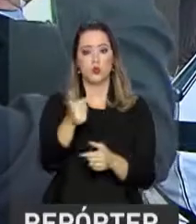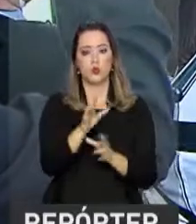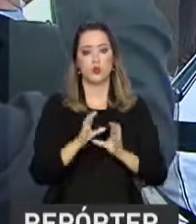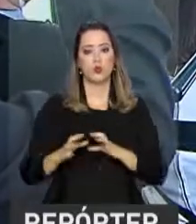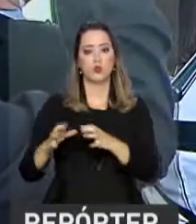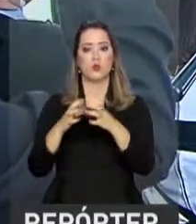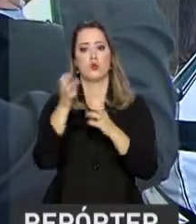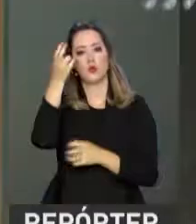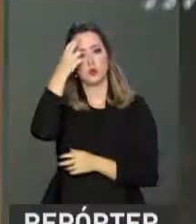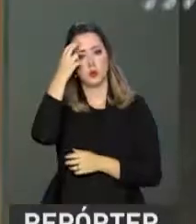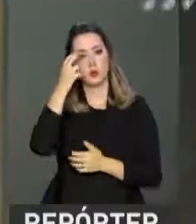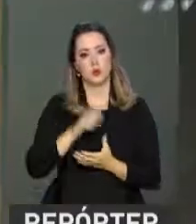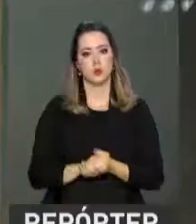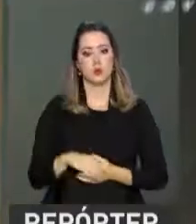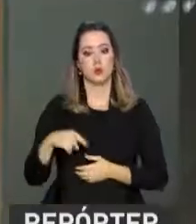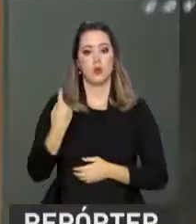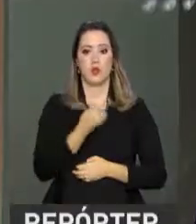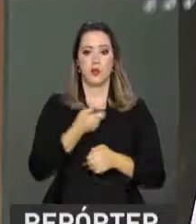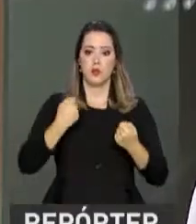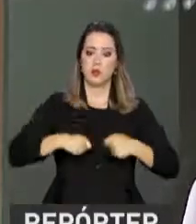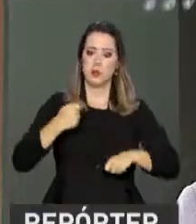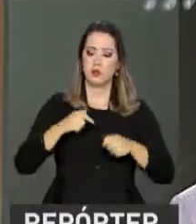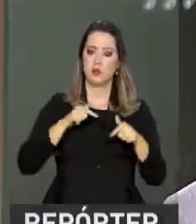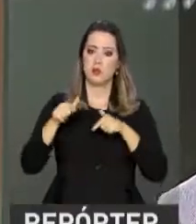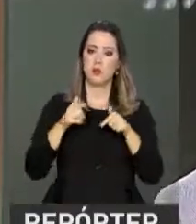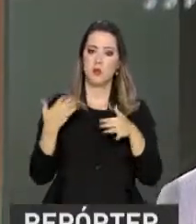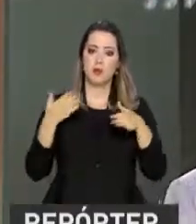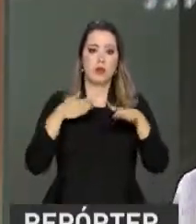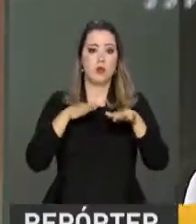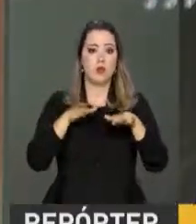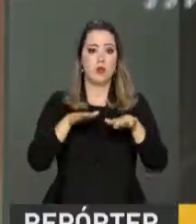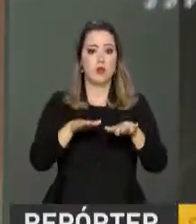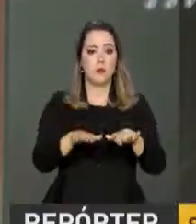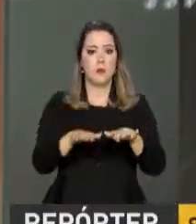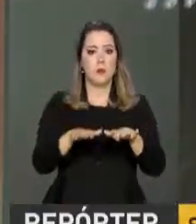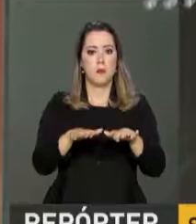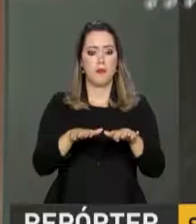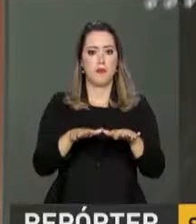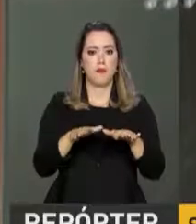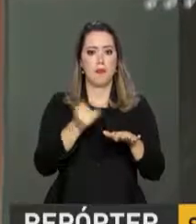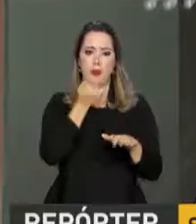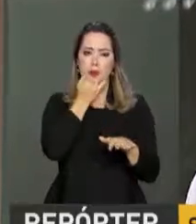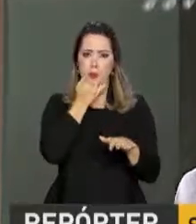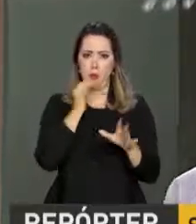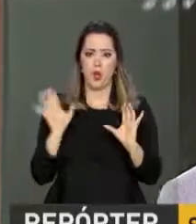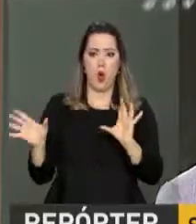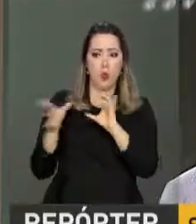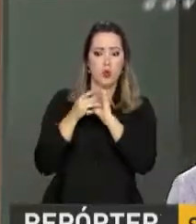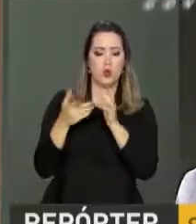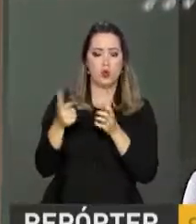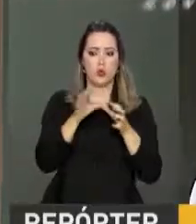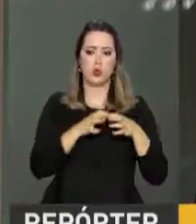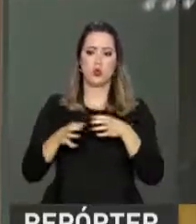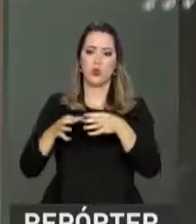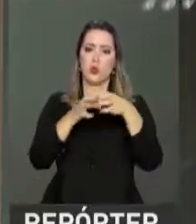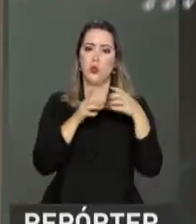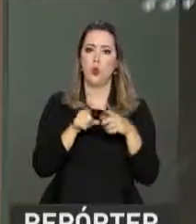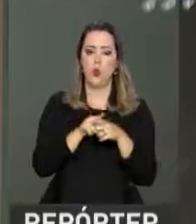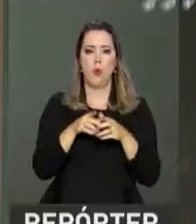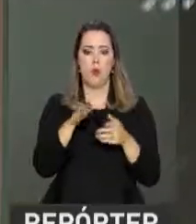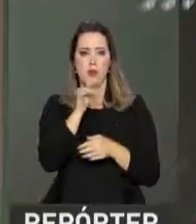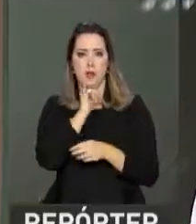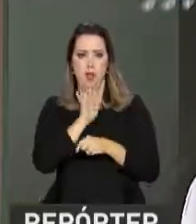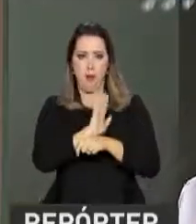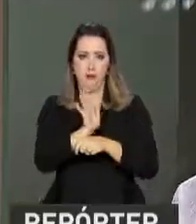outras áreas culturais. Nós precisamos trabalhar a questão da inclusão dos outros segmentos, né? Por exemplo, no campo do